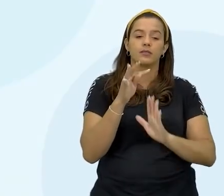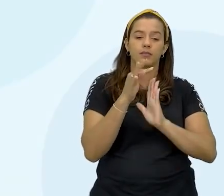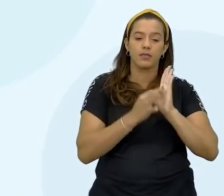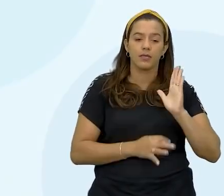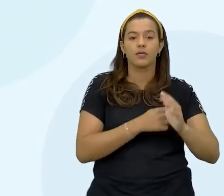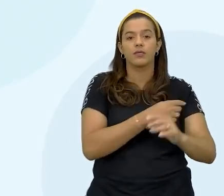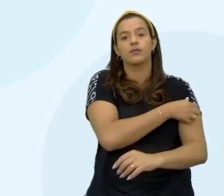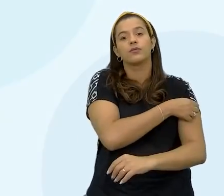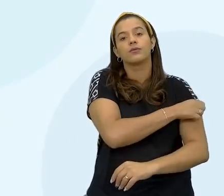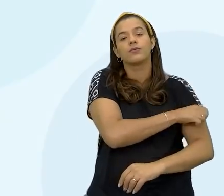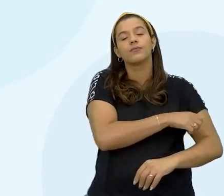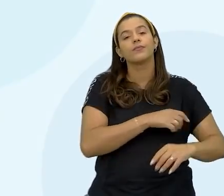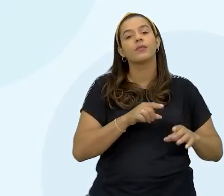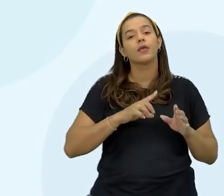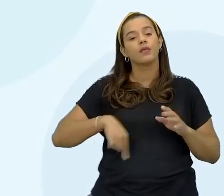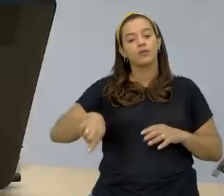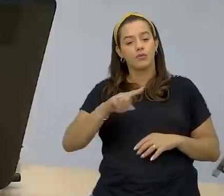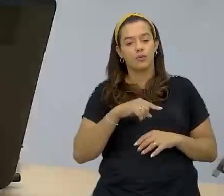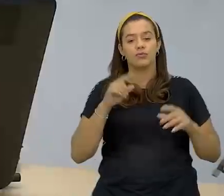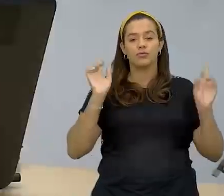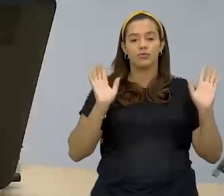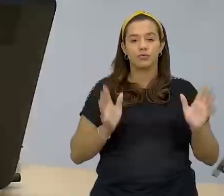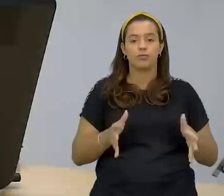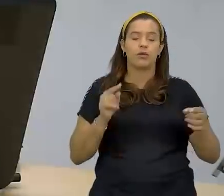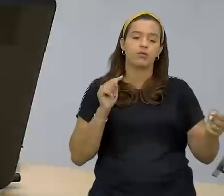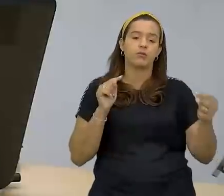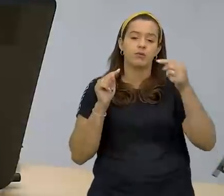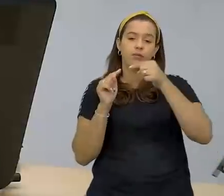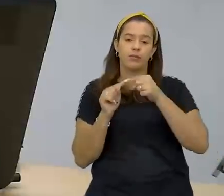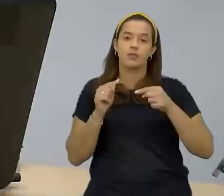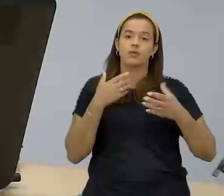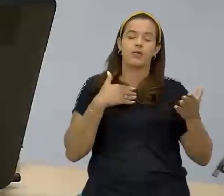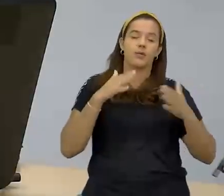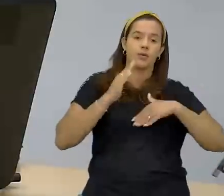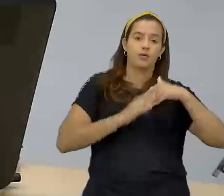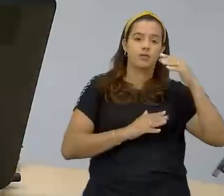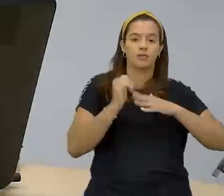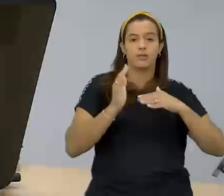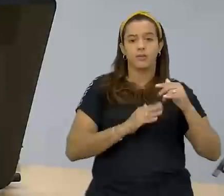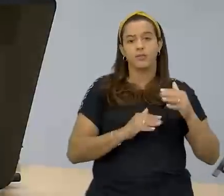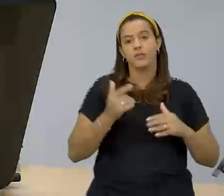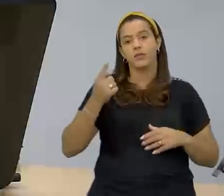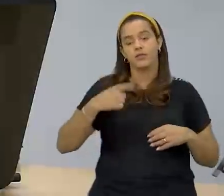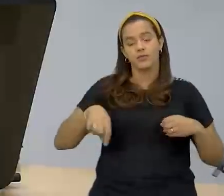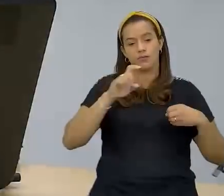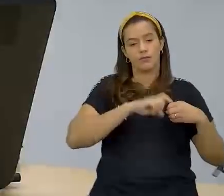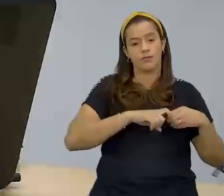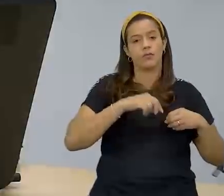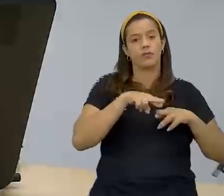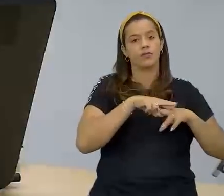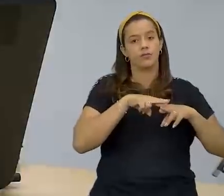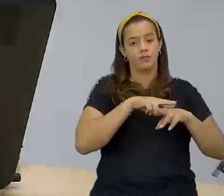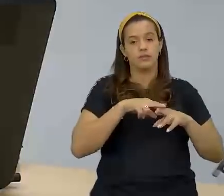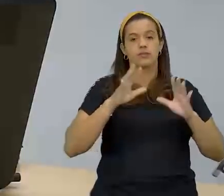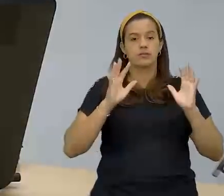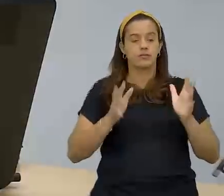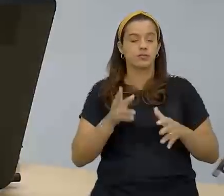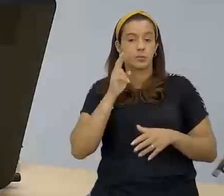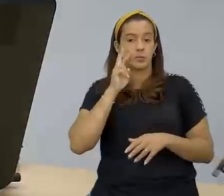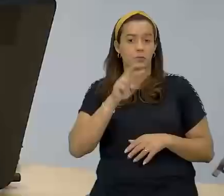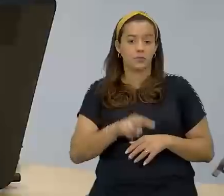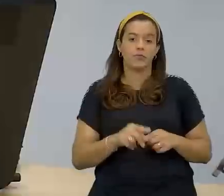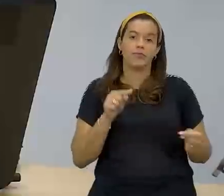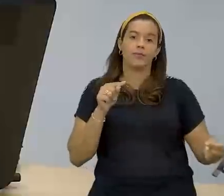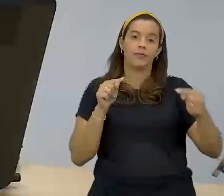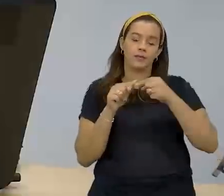dos recursos hídricos, ele também já dialoga também com aquela habilidade retomada de ciências que a gente viu, né, relacionadas aí